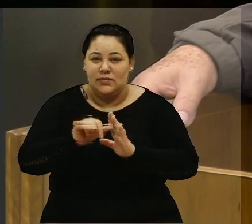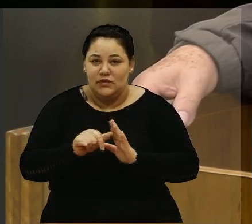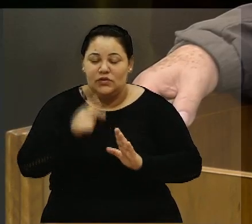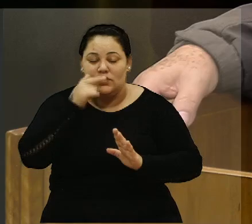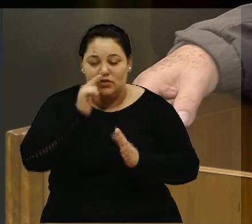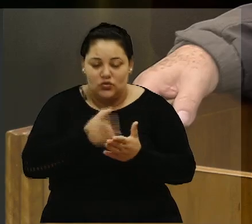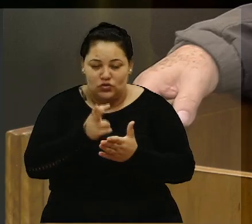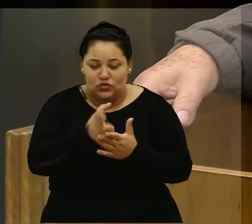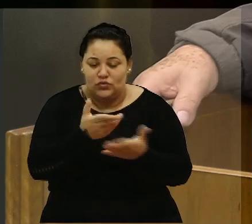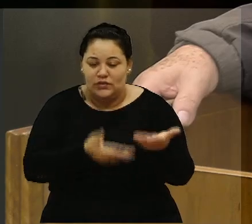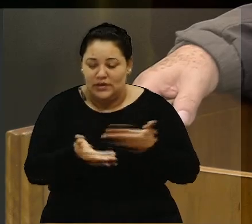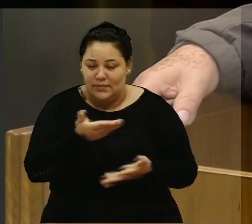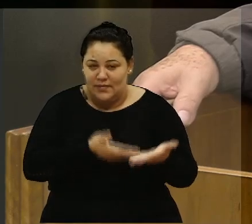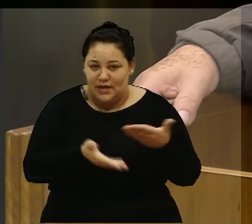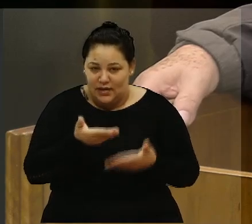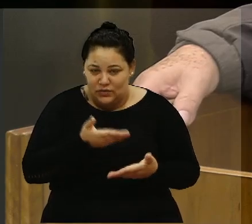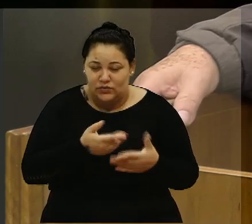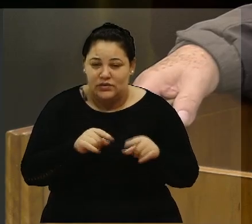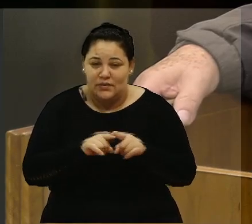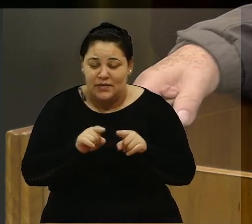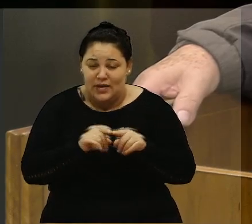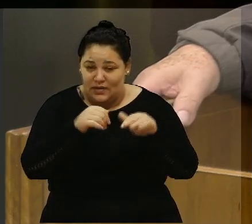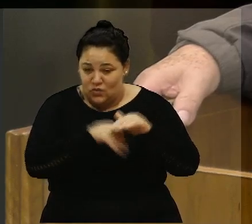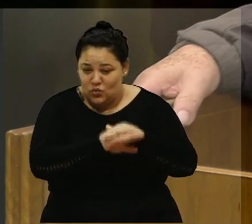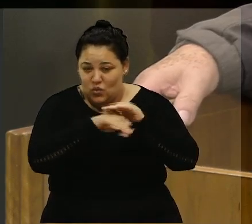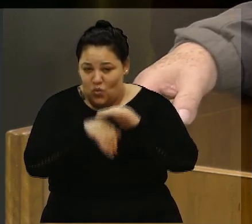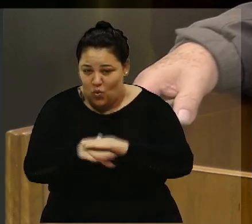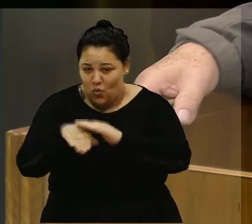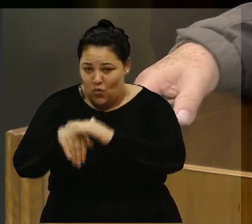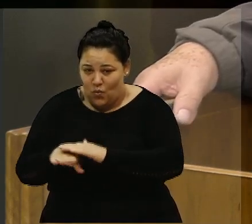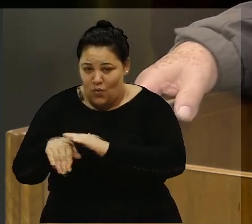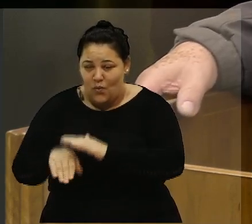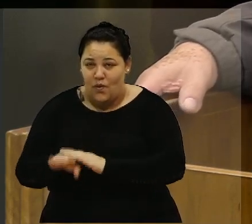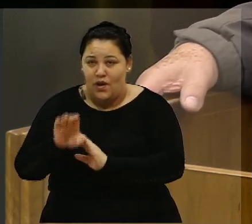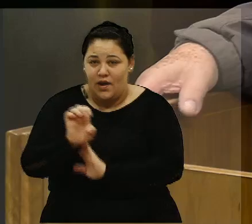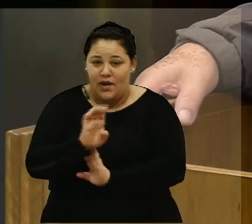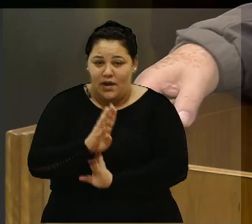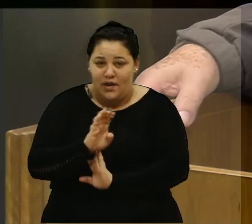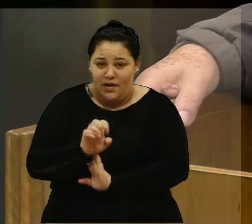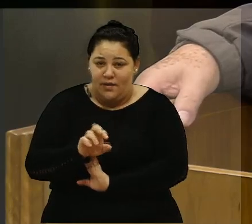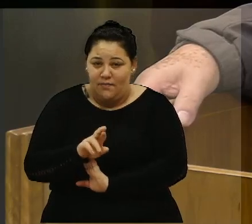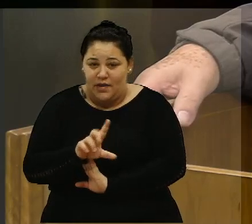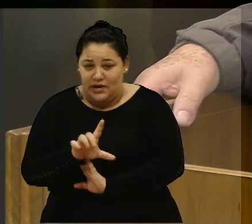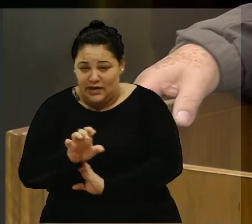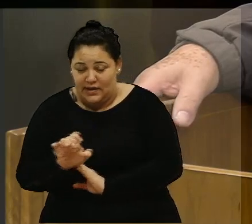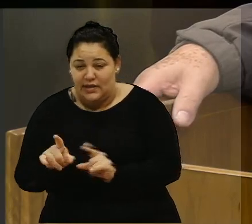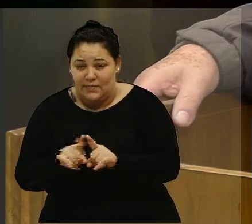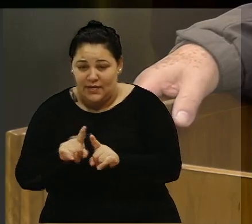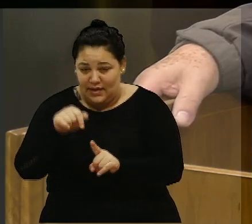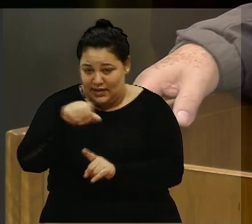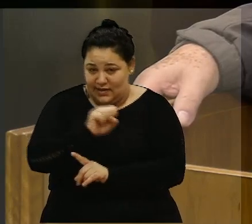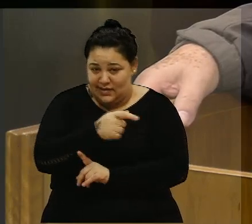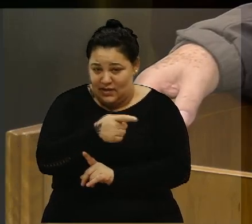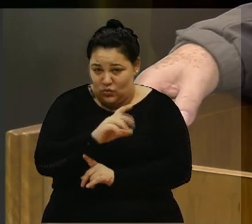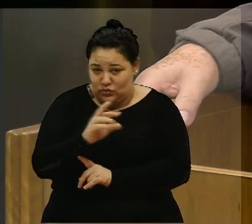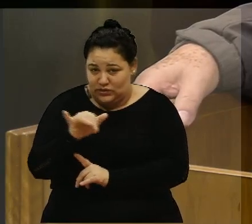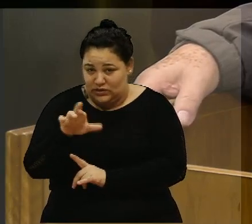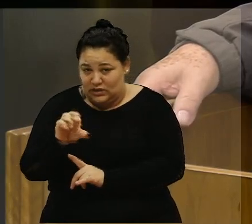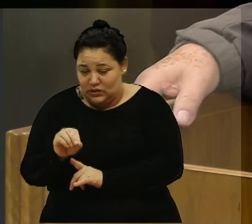tá? Continuamos na questão dos depósitos aqui na Eberle, aqui em São Ciro, tá? E